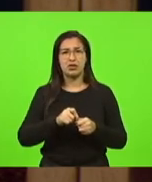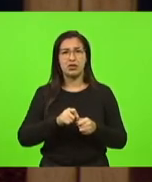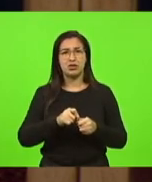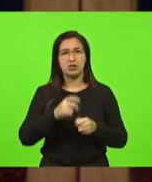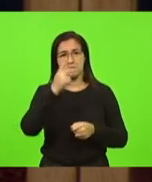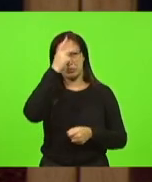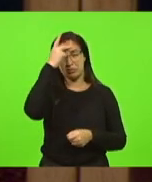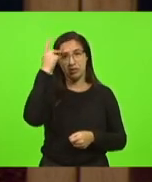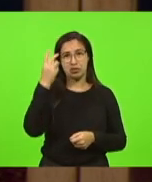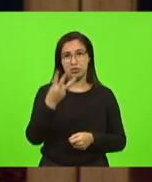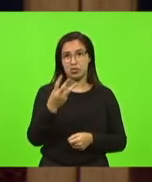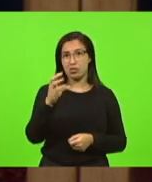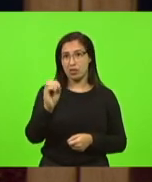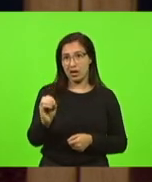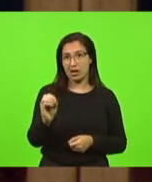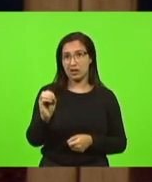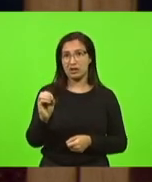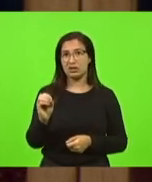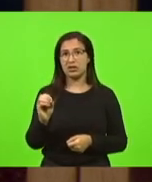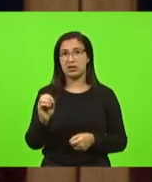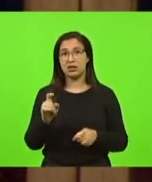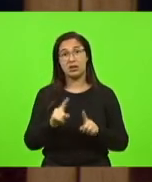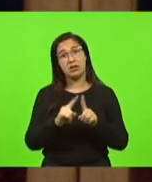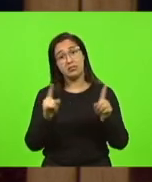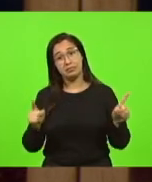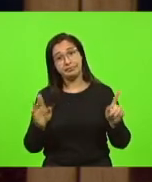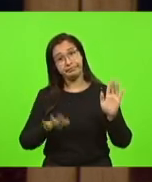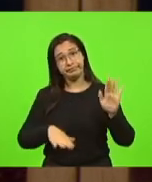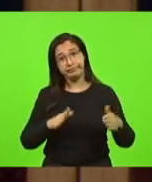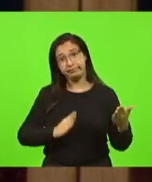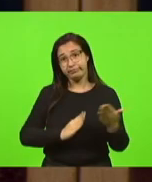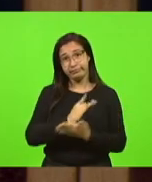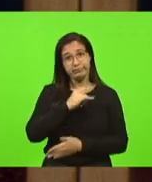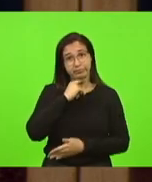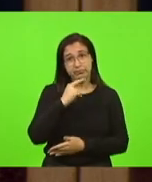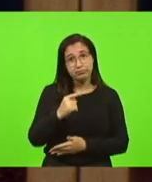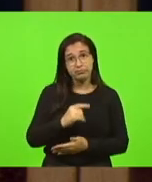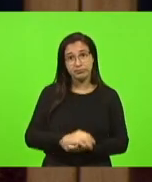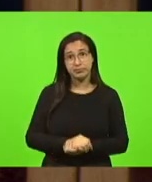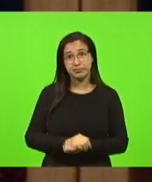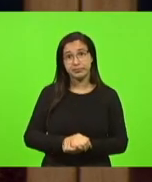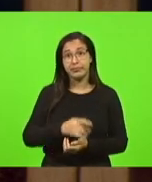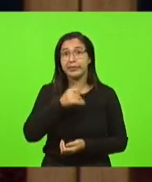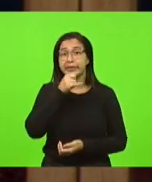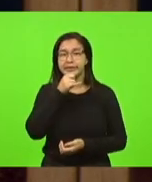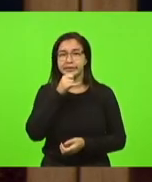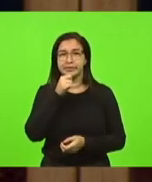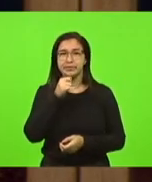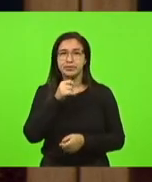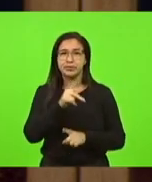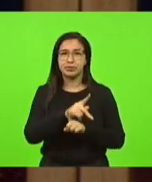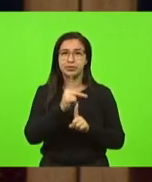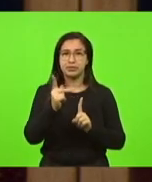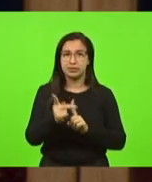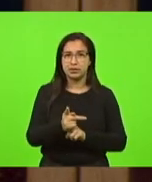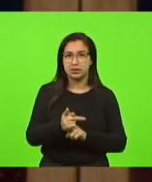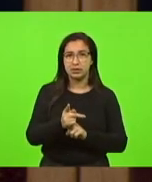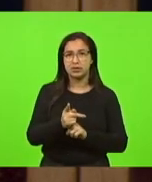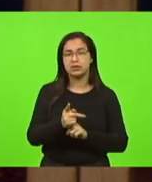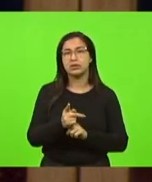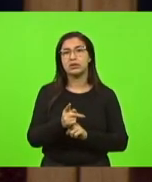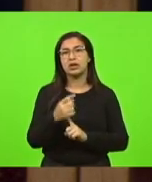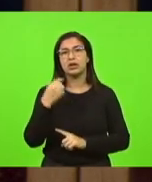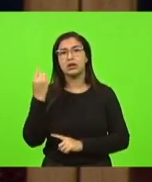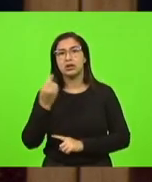maioria folgada, mas nem sempre passa. A exemplo da previdência para deputado e comissionado,